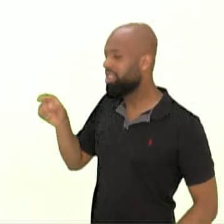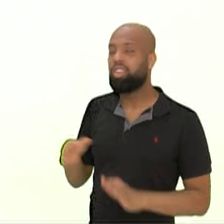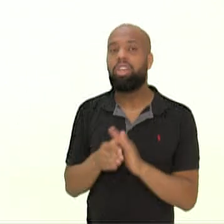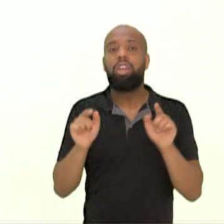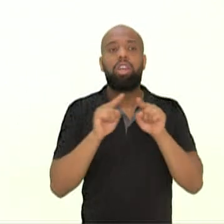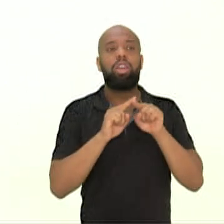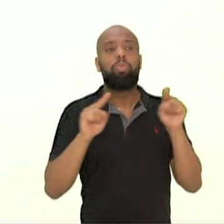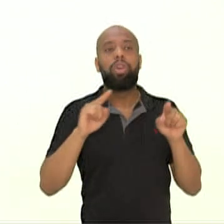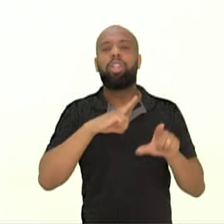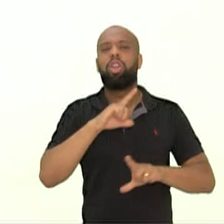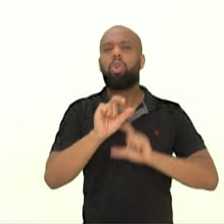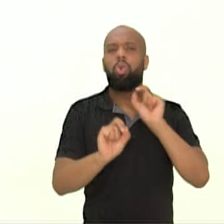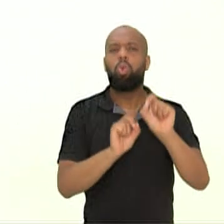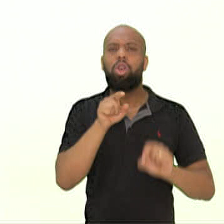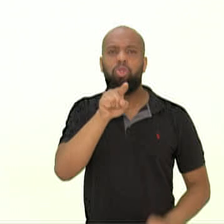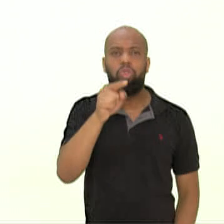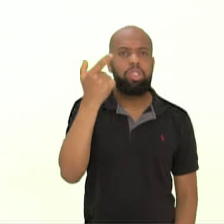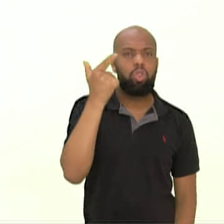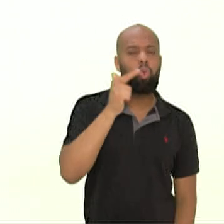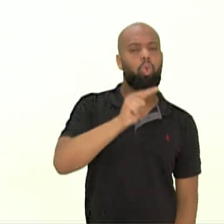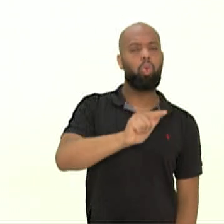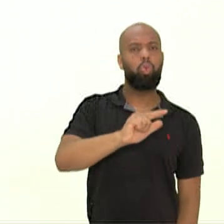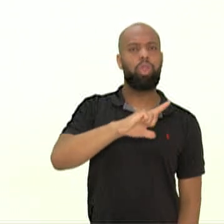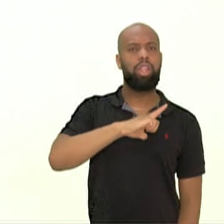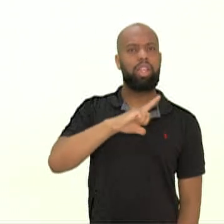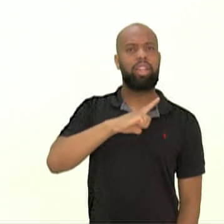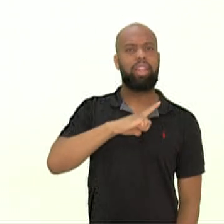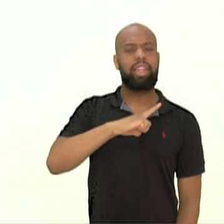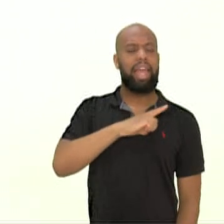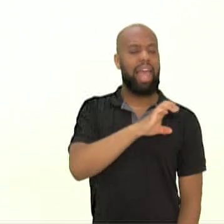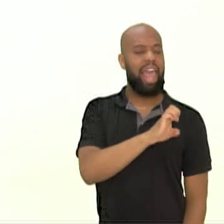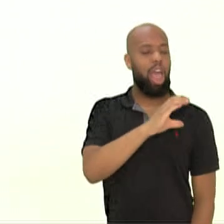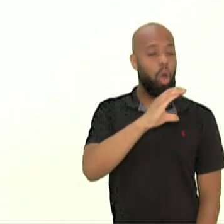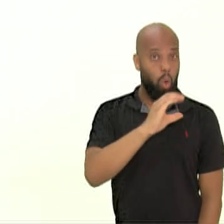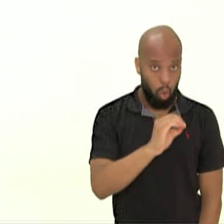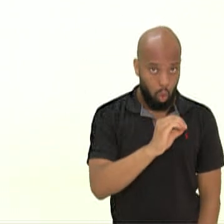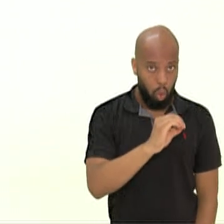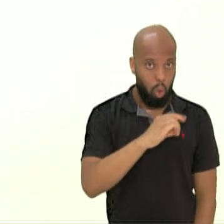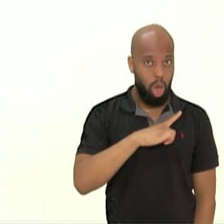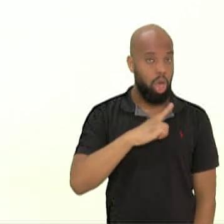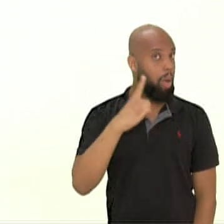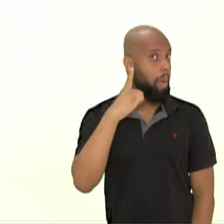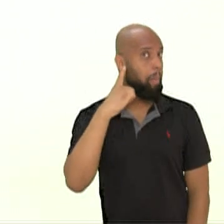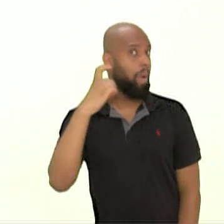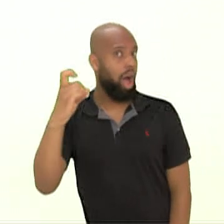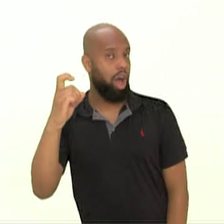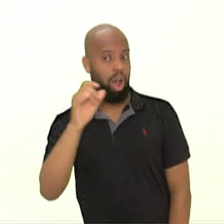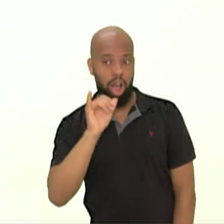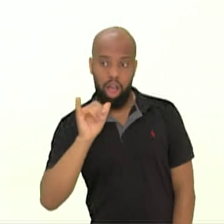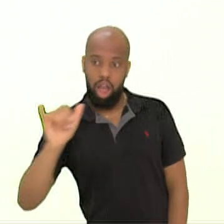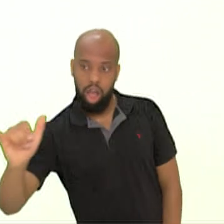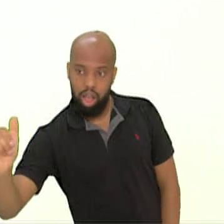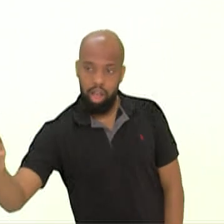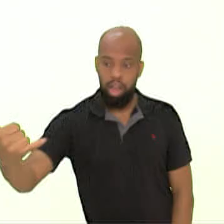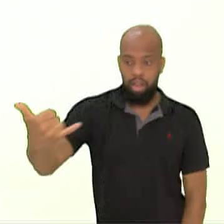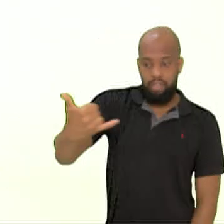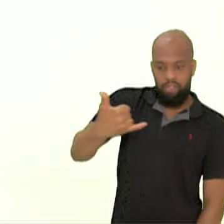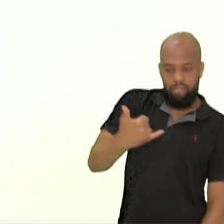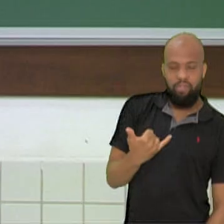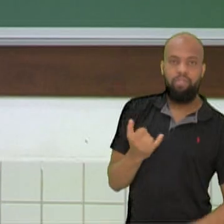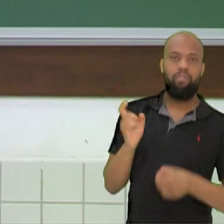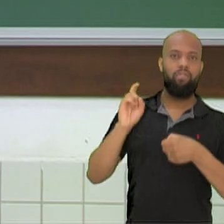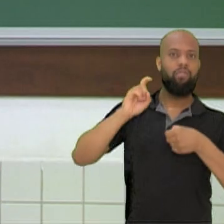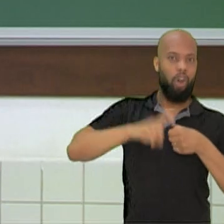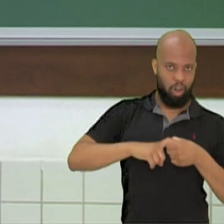em consideração que para que você consiga ter a ideia do eco, o som tem que avançar e ele tem que retornar. A mesma